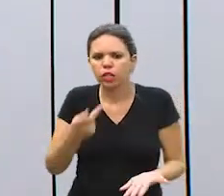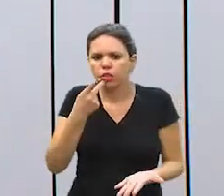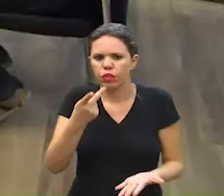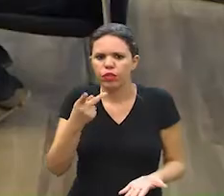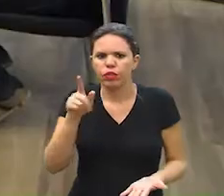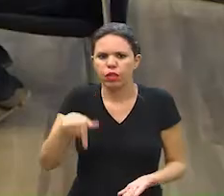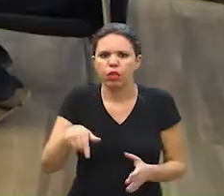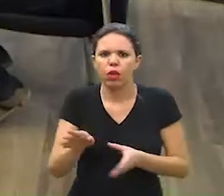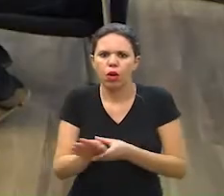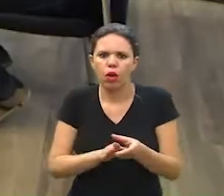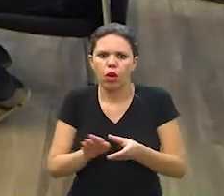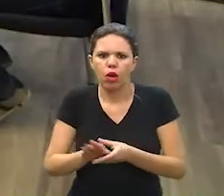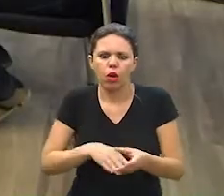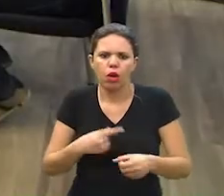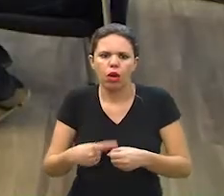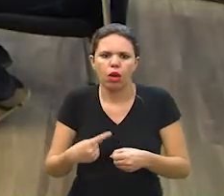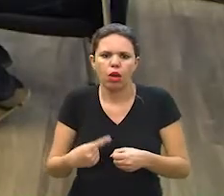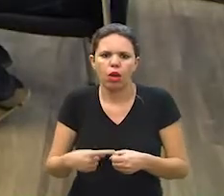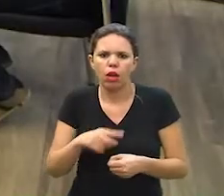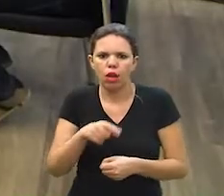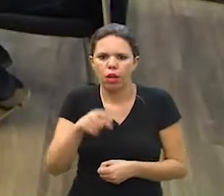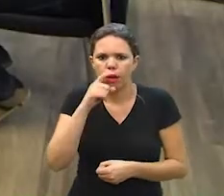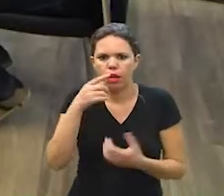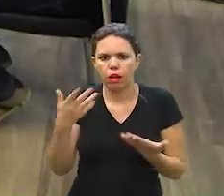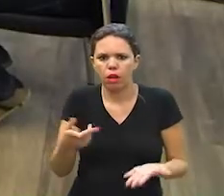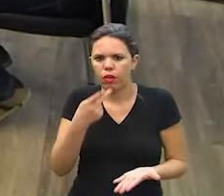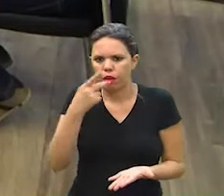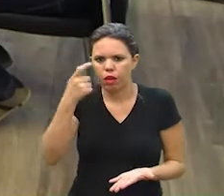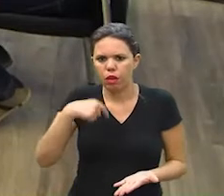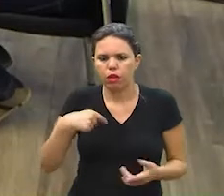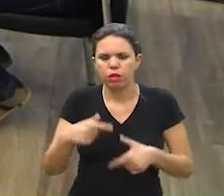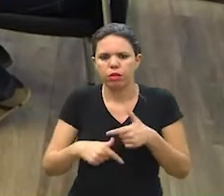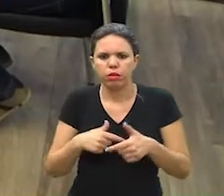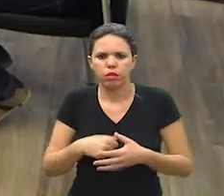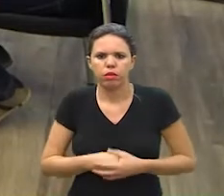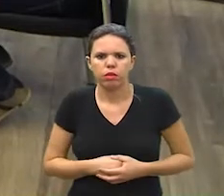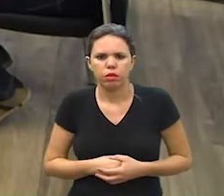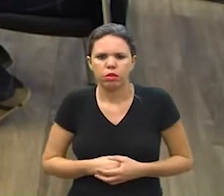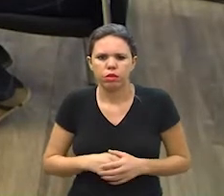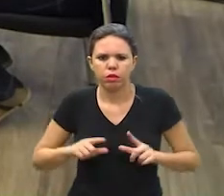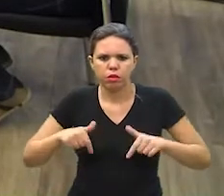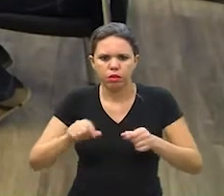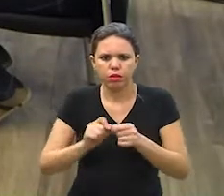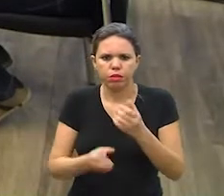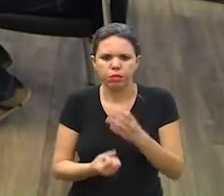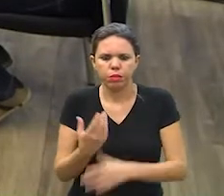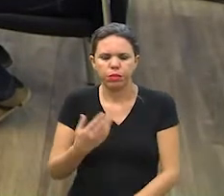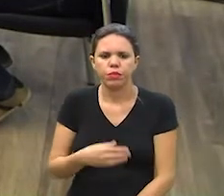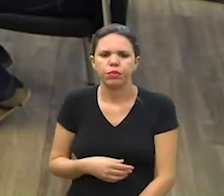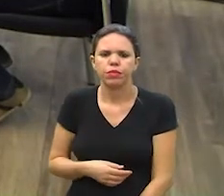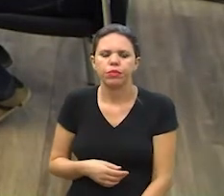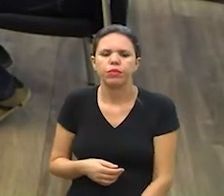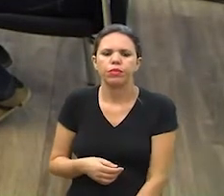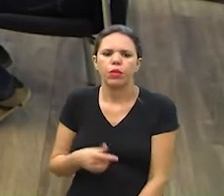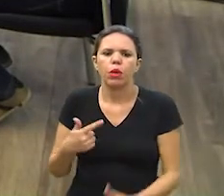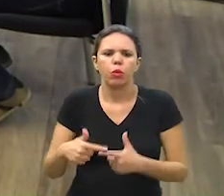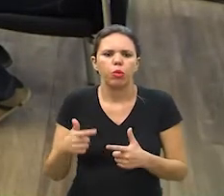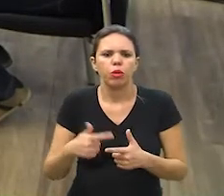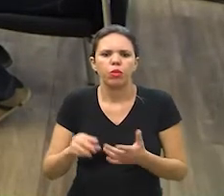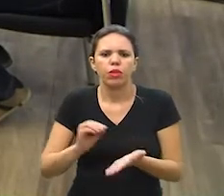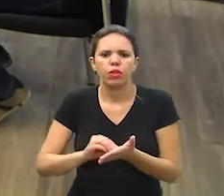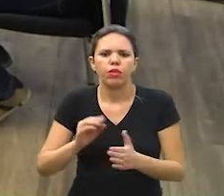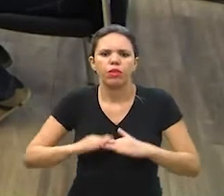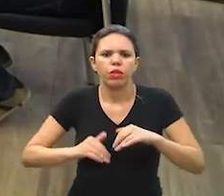presidência do Conselho Municipal de Saúde, vereador Zé. Exatamente. As ações têm sido feitas. O problema é que falta